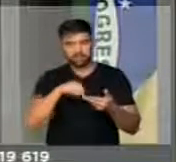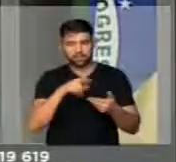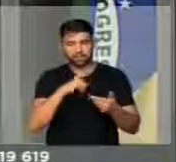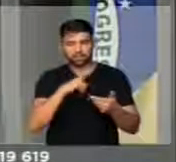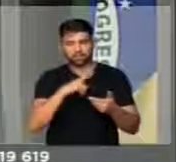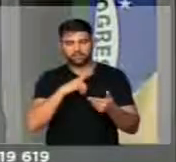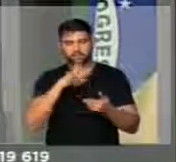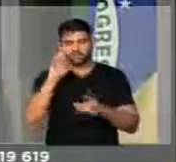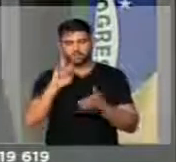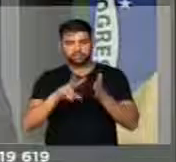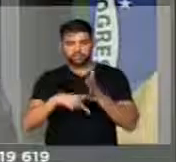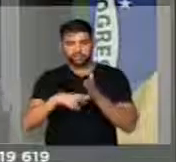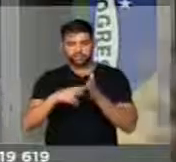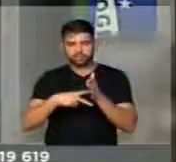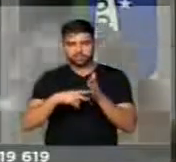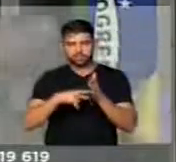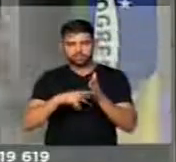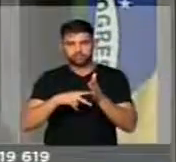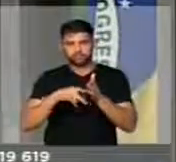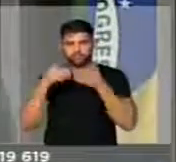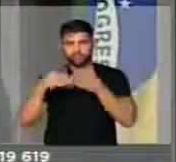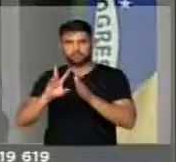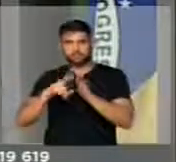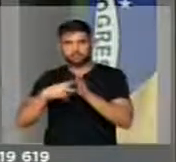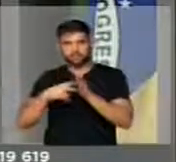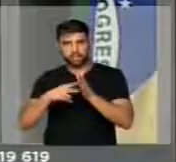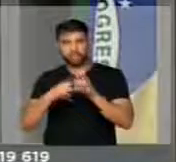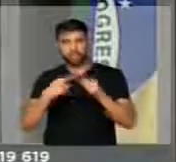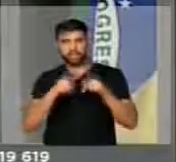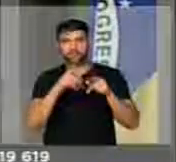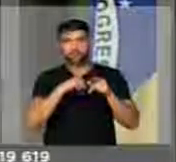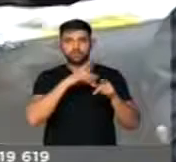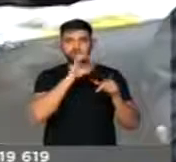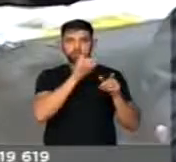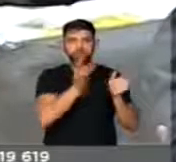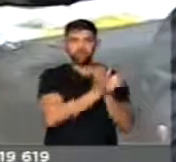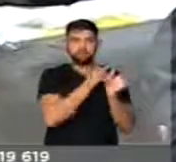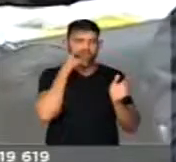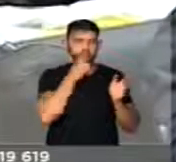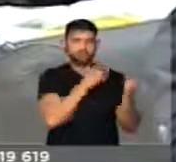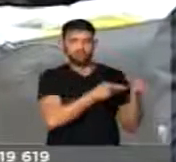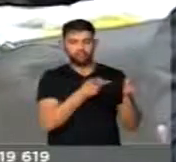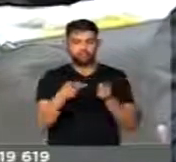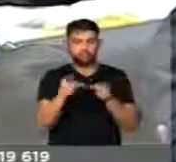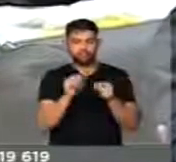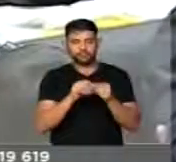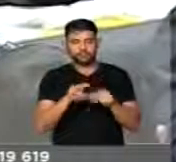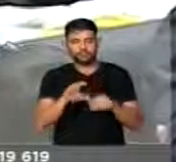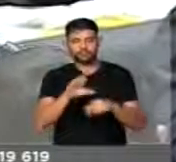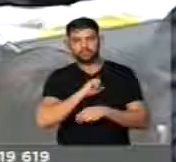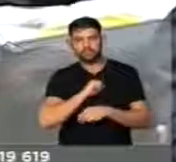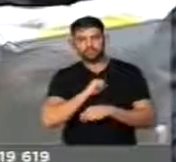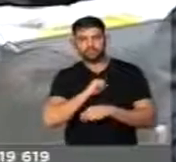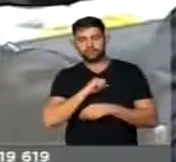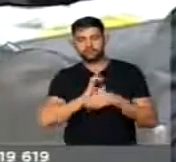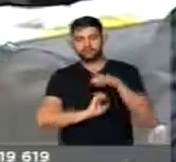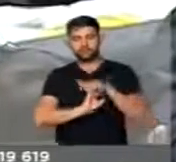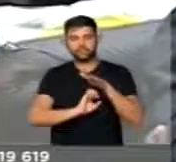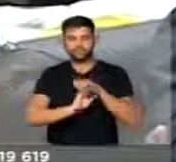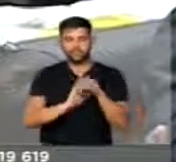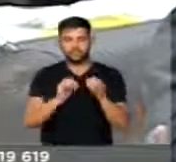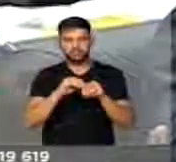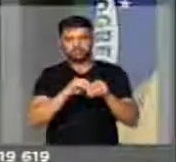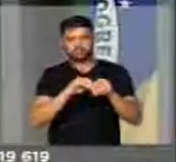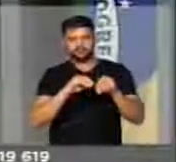é dirigente sindical ou dirigente de um partido político e é convidado a exercer um cargo numa empresa estatal, ele